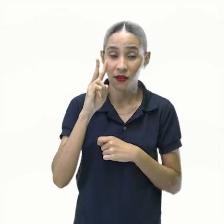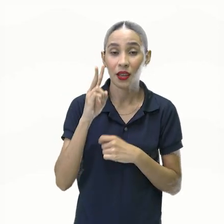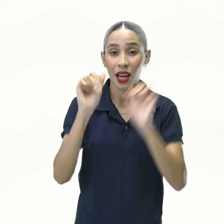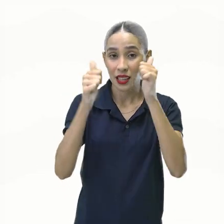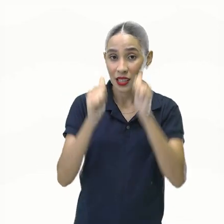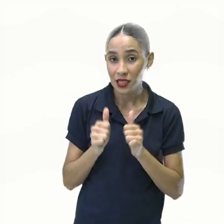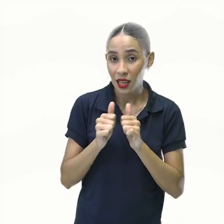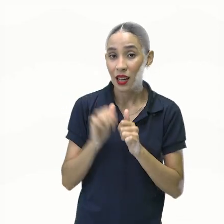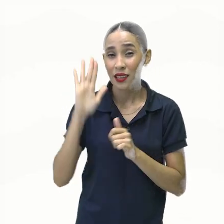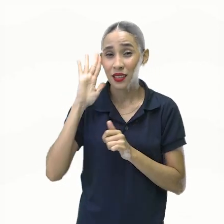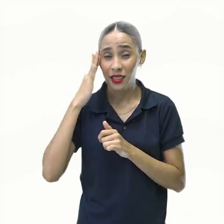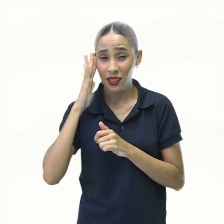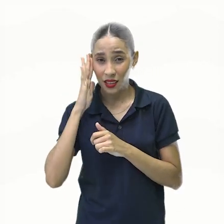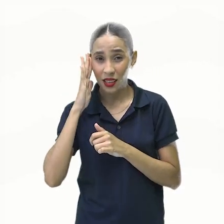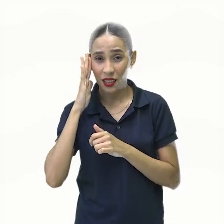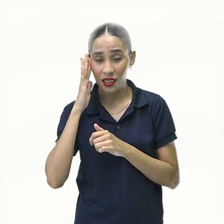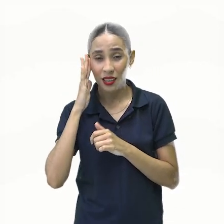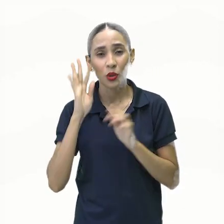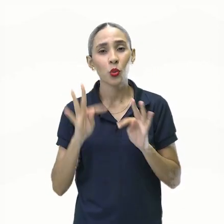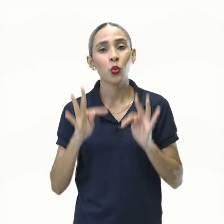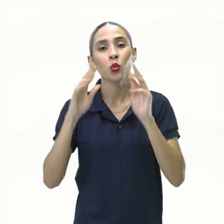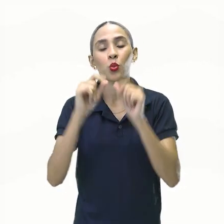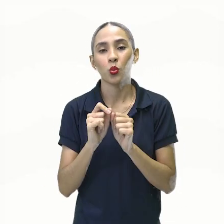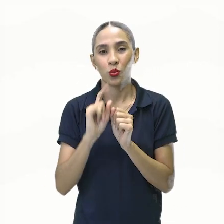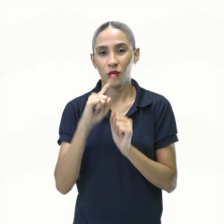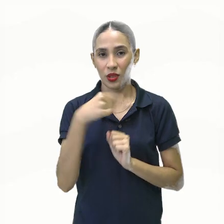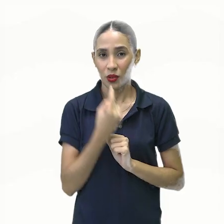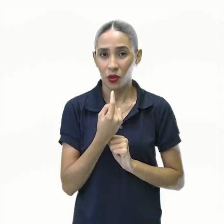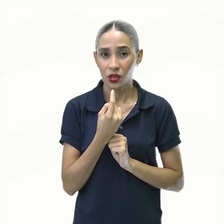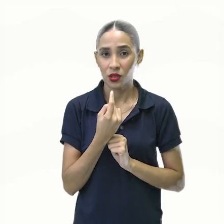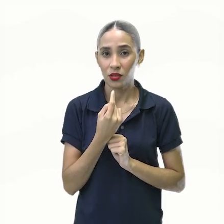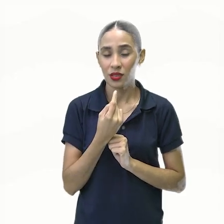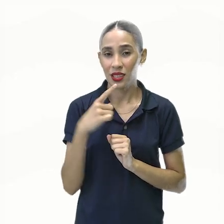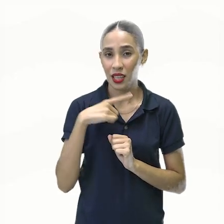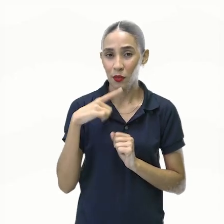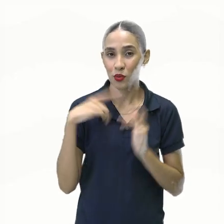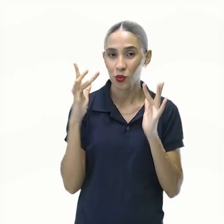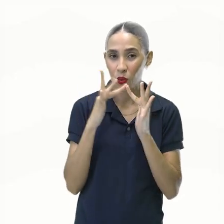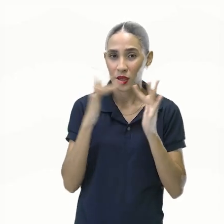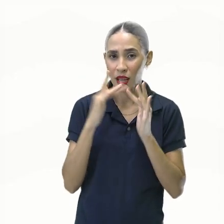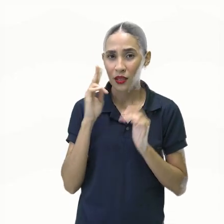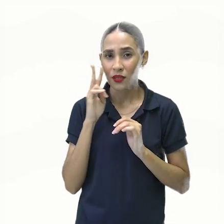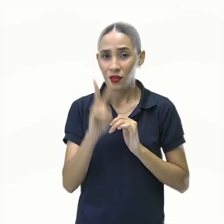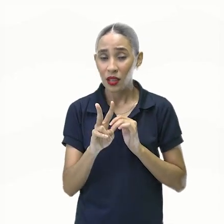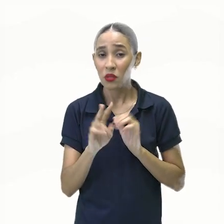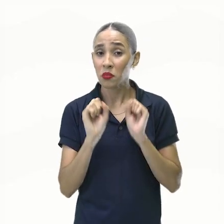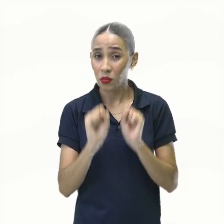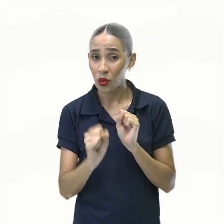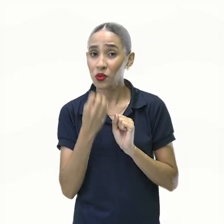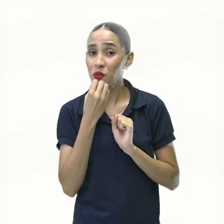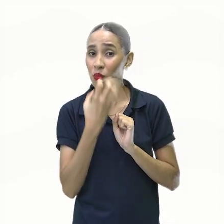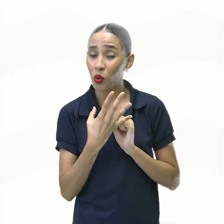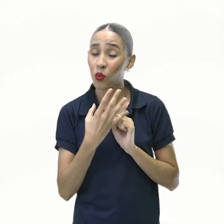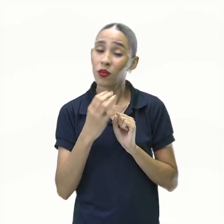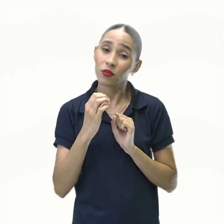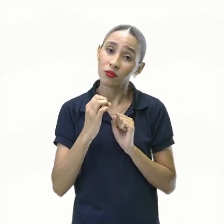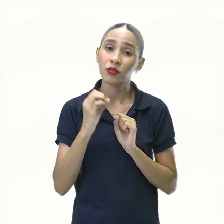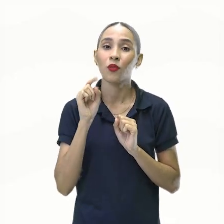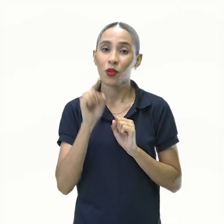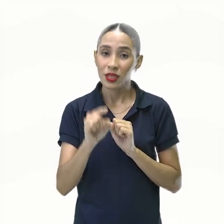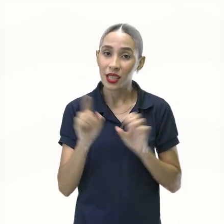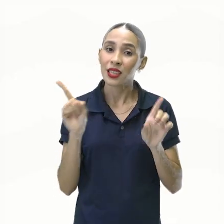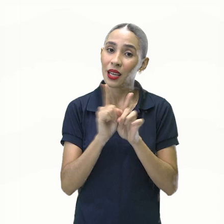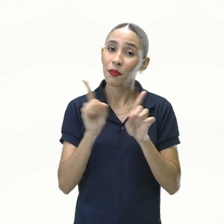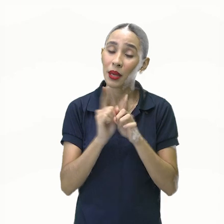ver, analisar e entender que tudo aquilo que estamos vendo pode ser de forma boa e